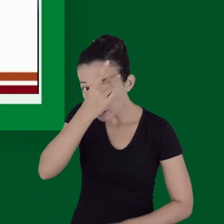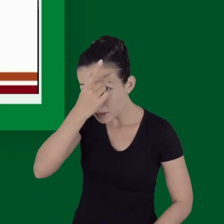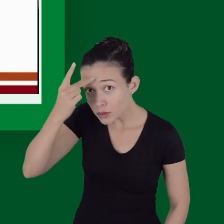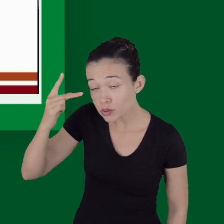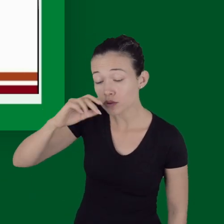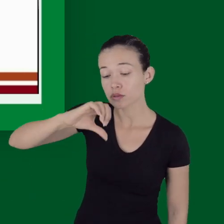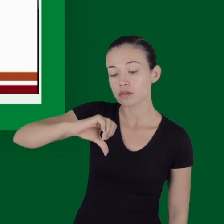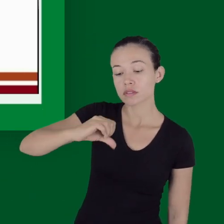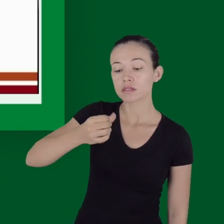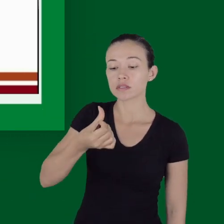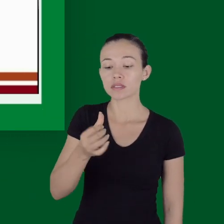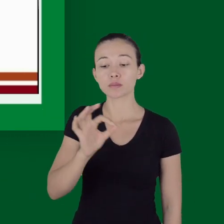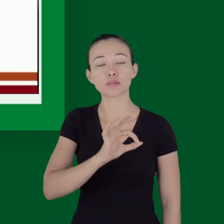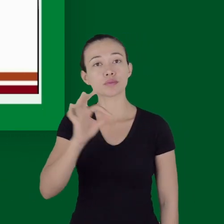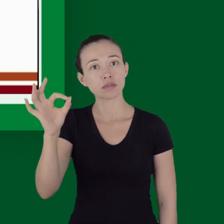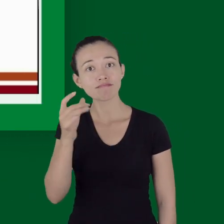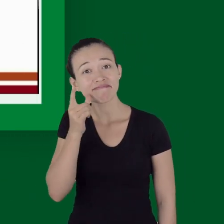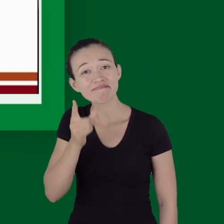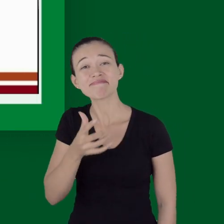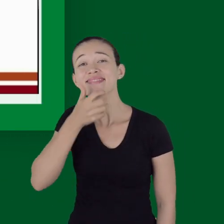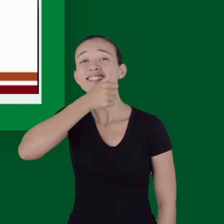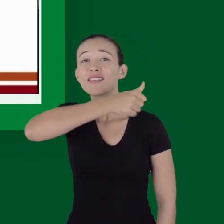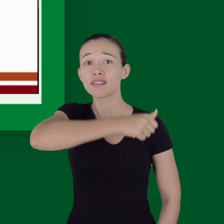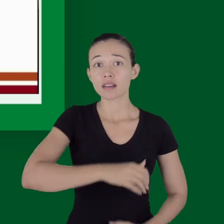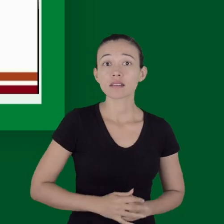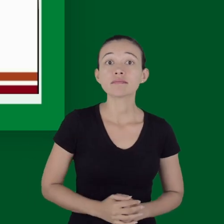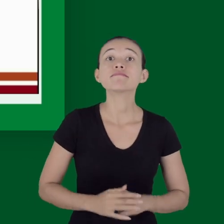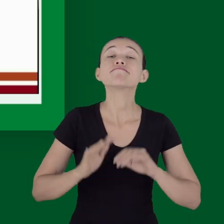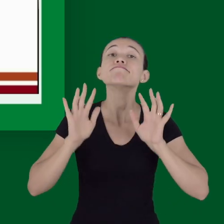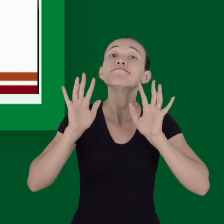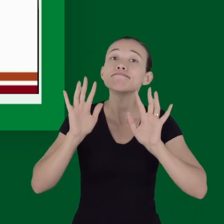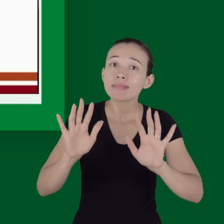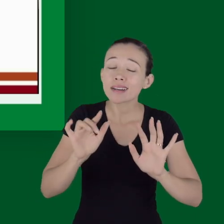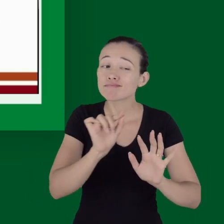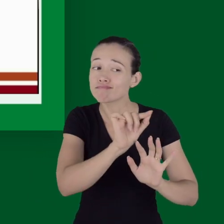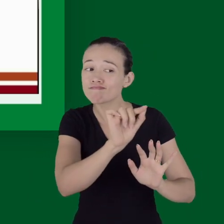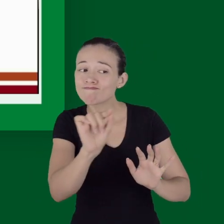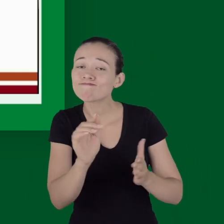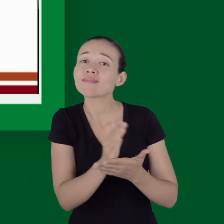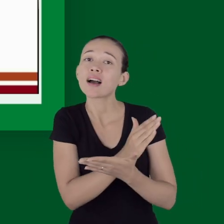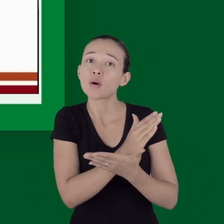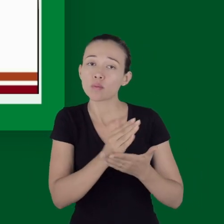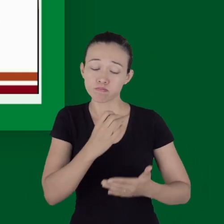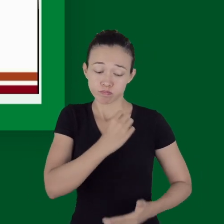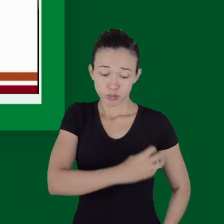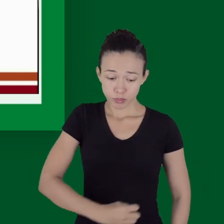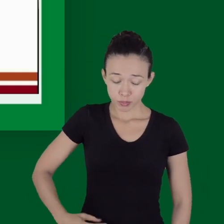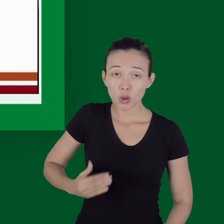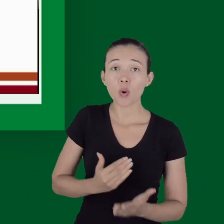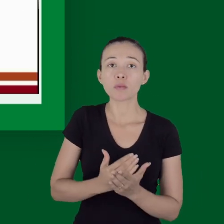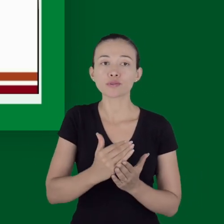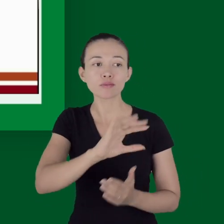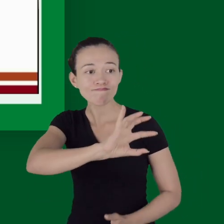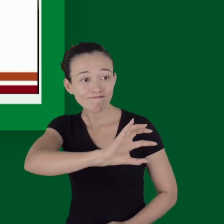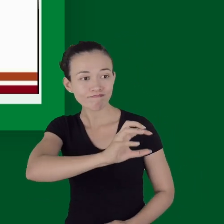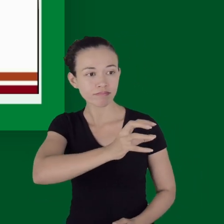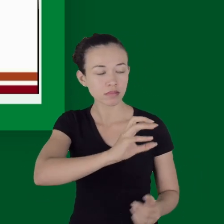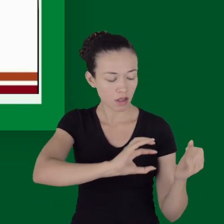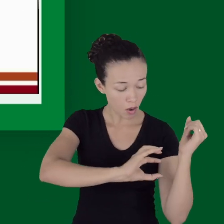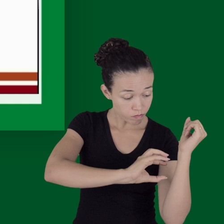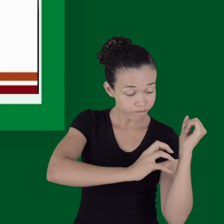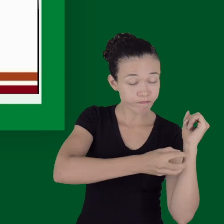em comparação com a aplicação após a pressão já tá descompensada né nesses pacientes 4% somente sobreviveram